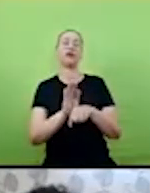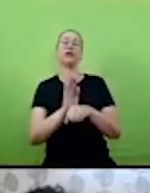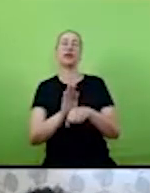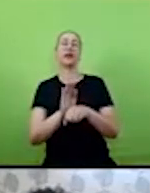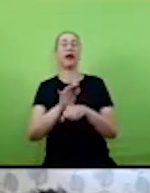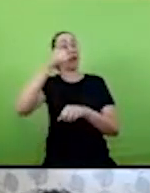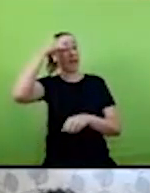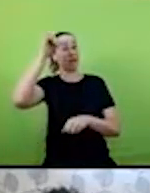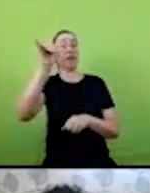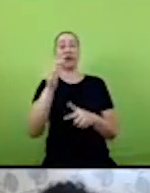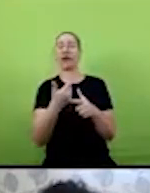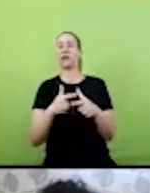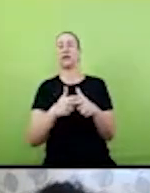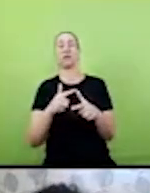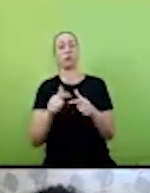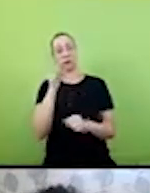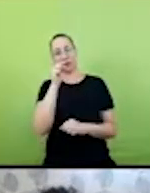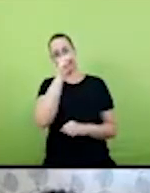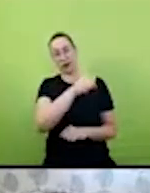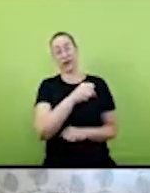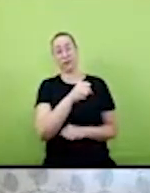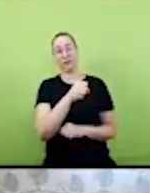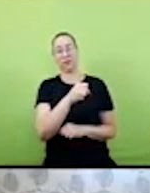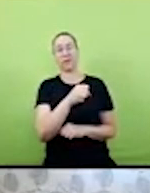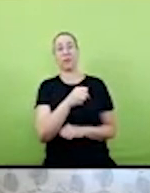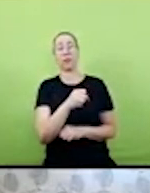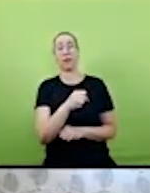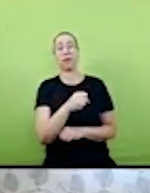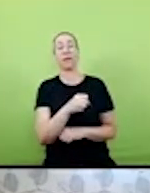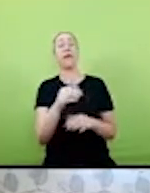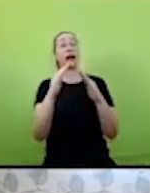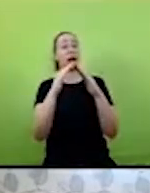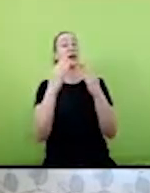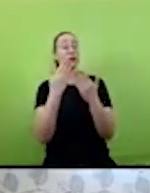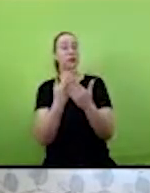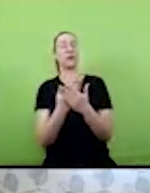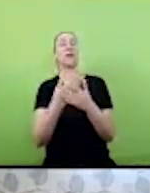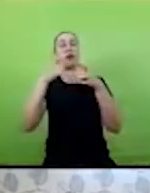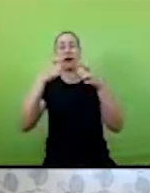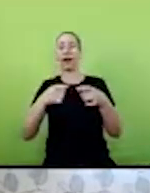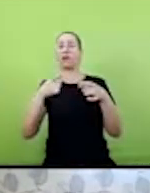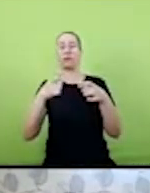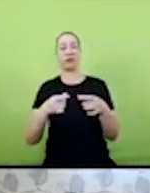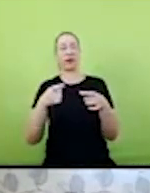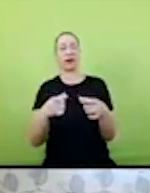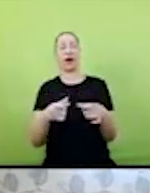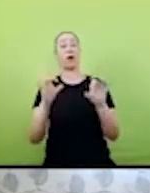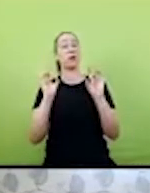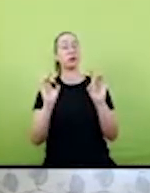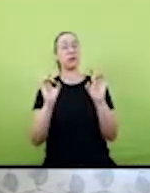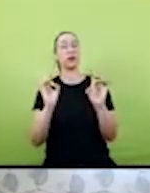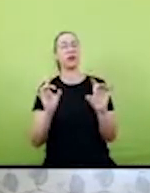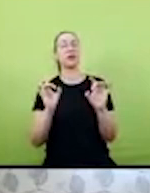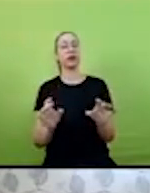mulher. A escola é um espaço privilegiado de discussão, de debates, né, sobre questões do